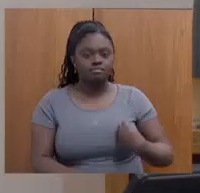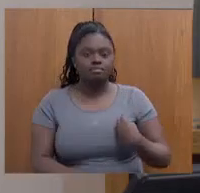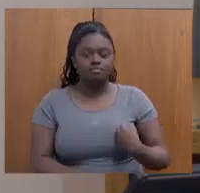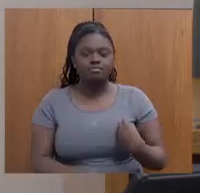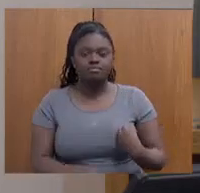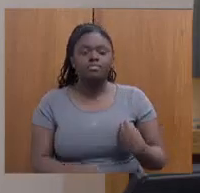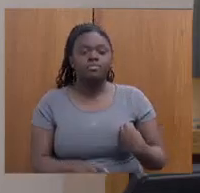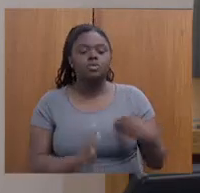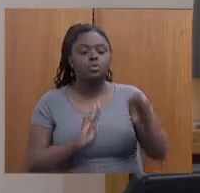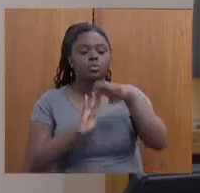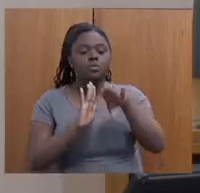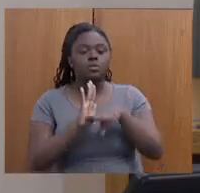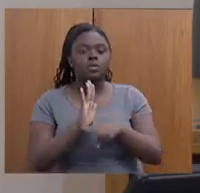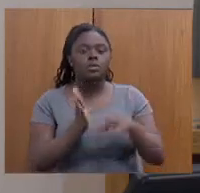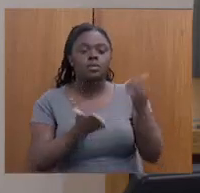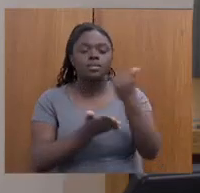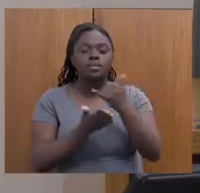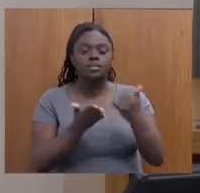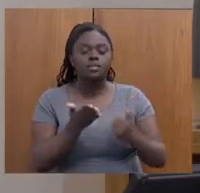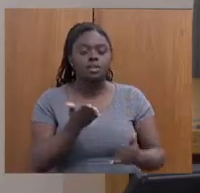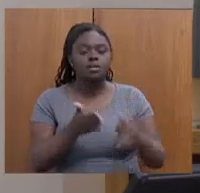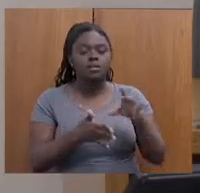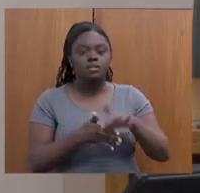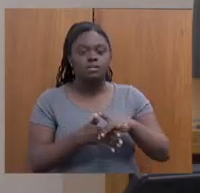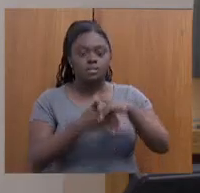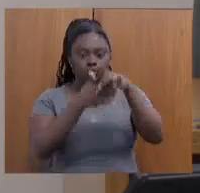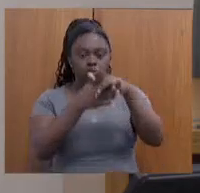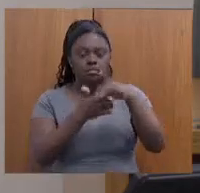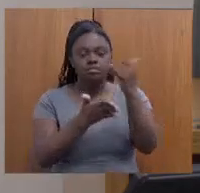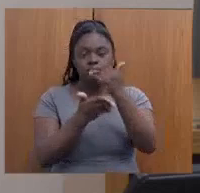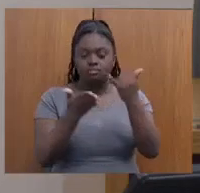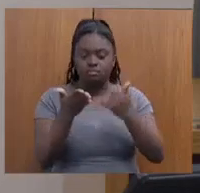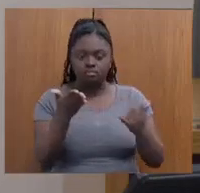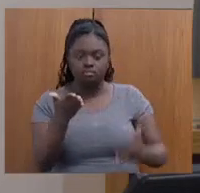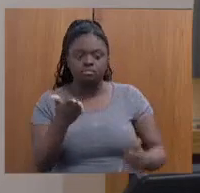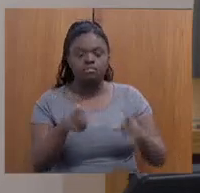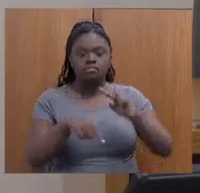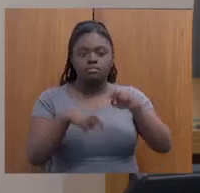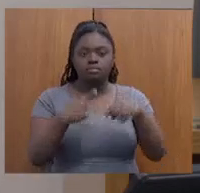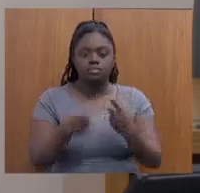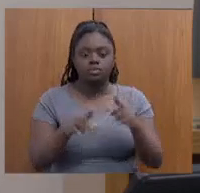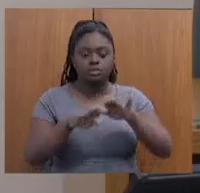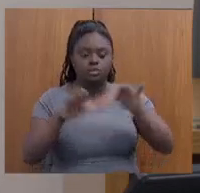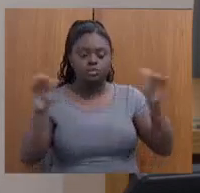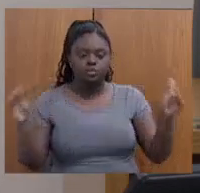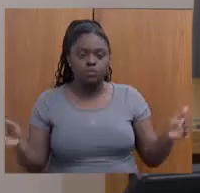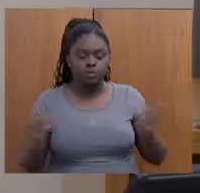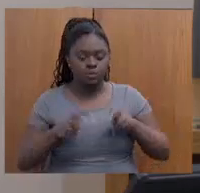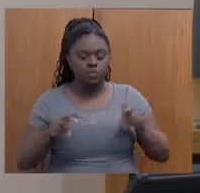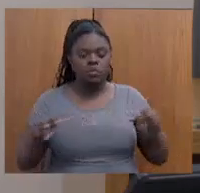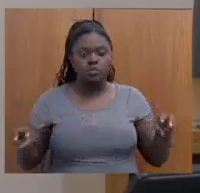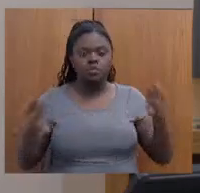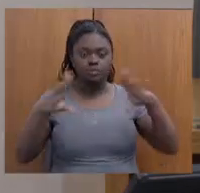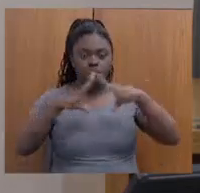por ordem de inscrição, líderes por ordem de inscrição, membros da mesa da Assembleia, por ordem de inscrição.